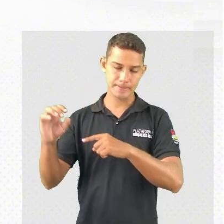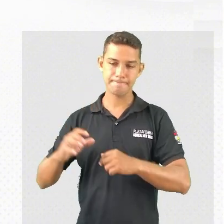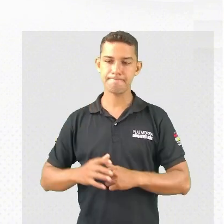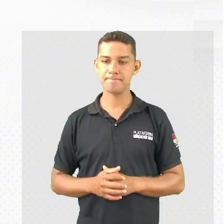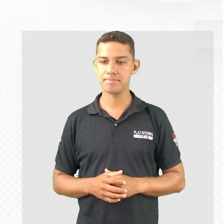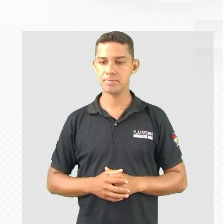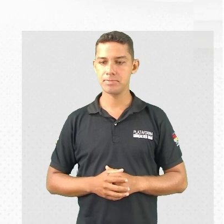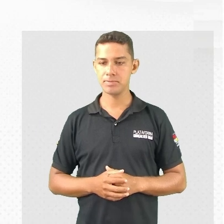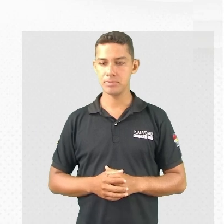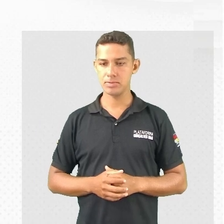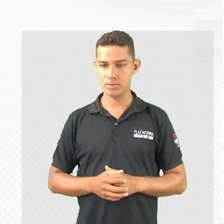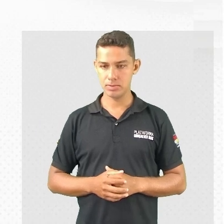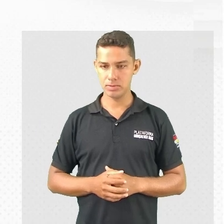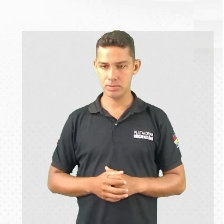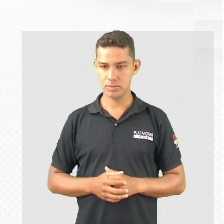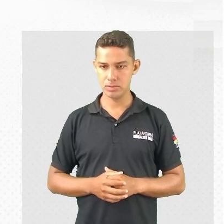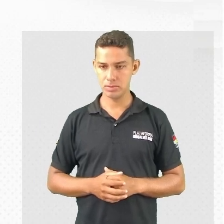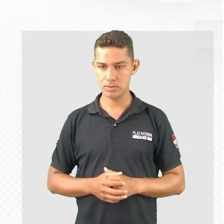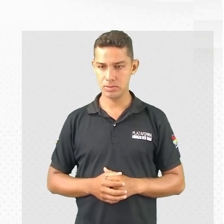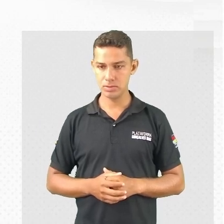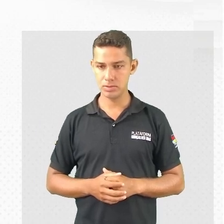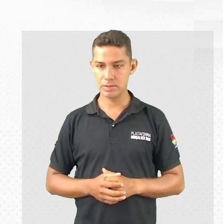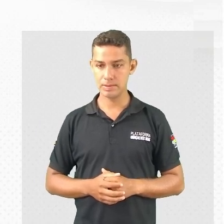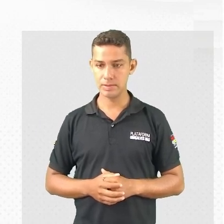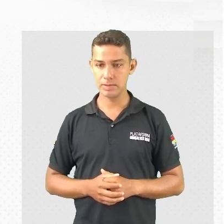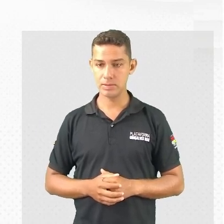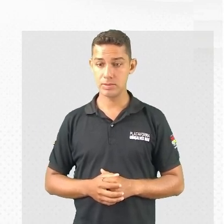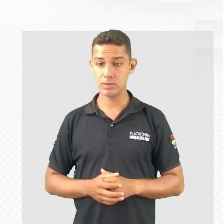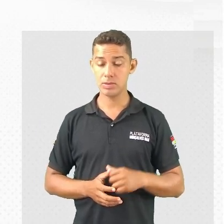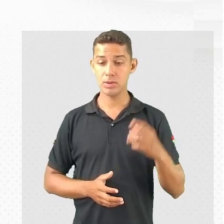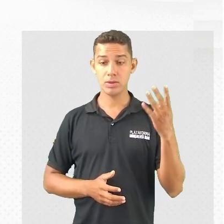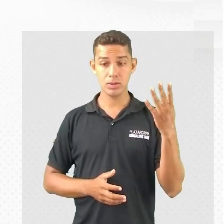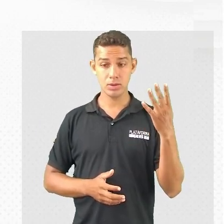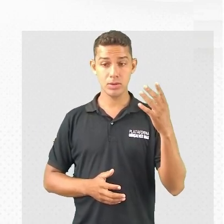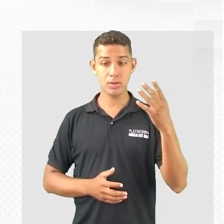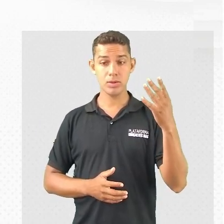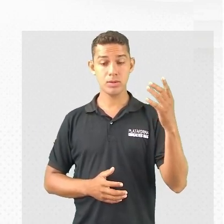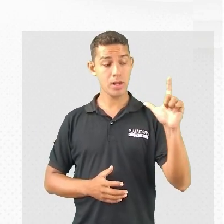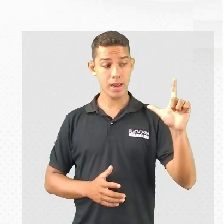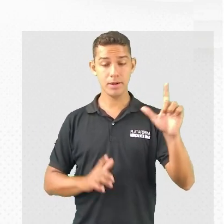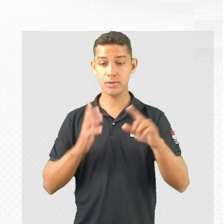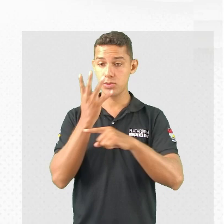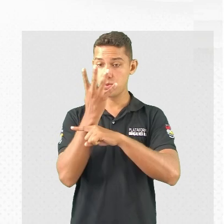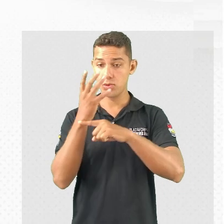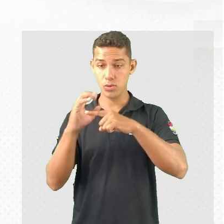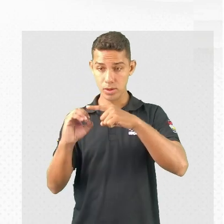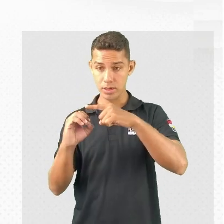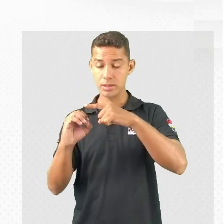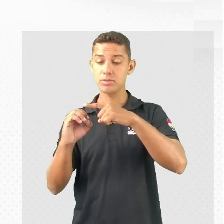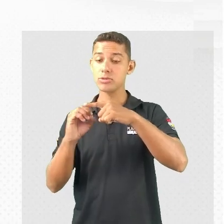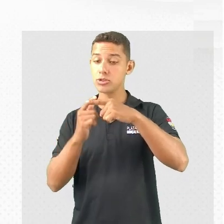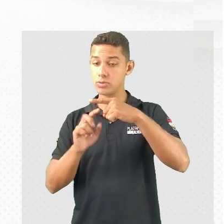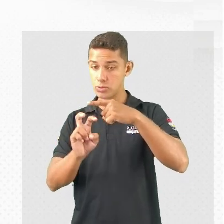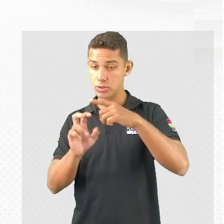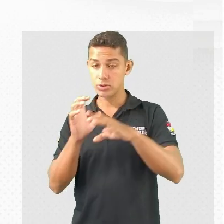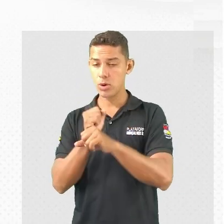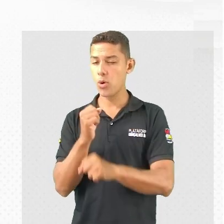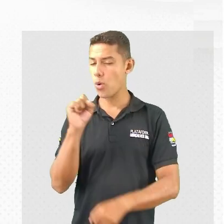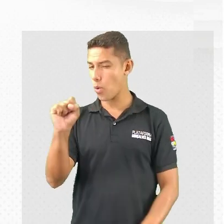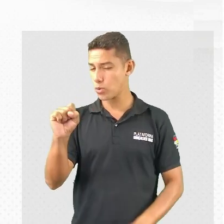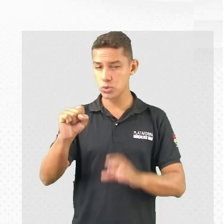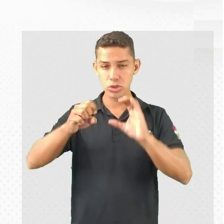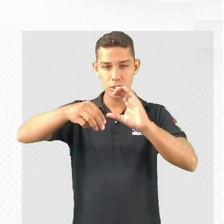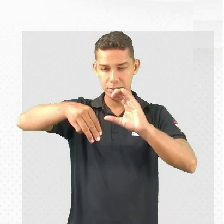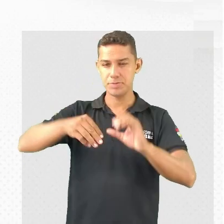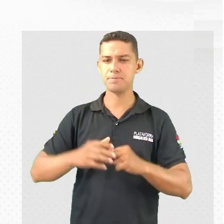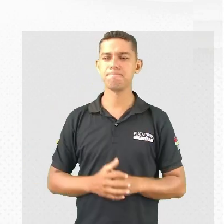400. Cortando um zero com zero, 40 dividido por 5 dá 8 centímetros. Ó. Tá? Então,